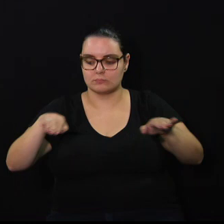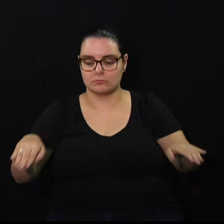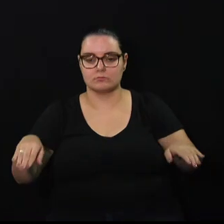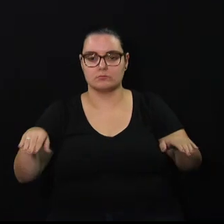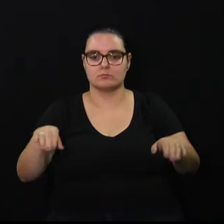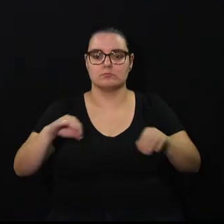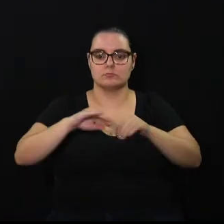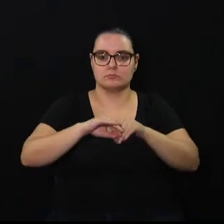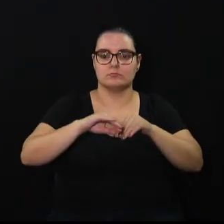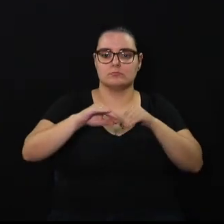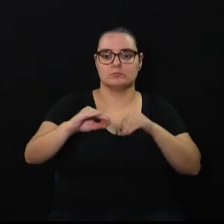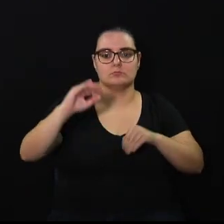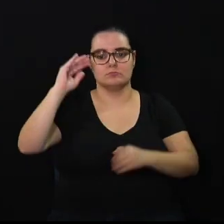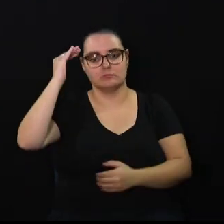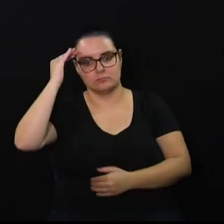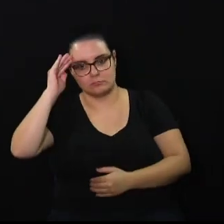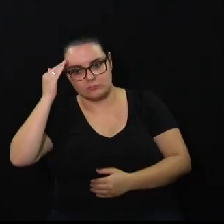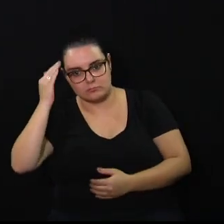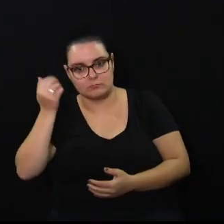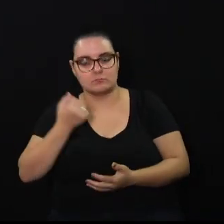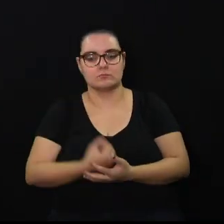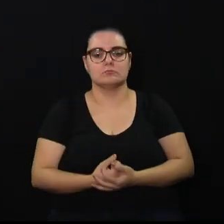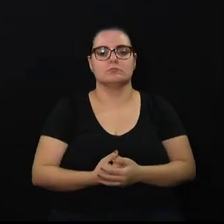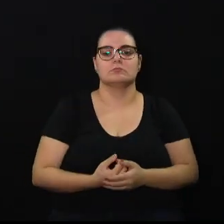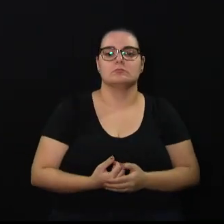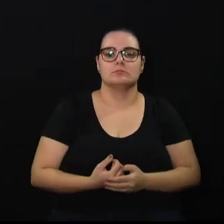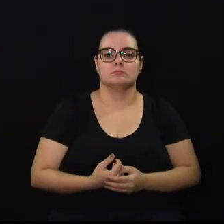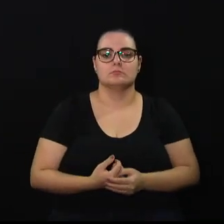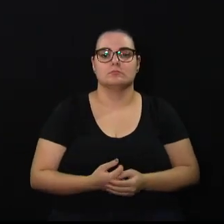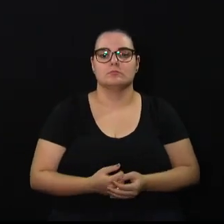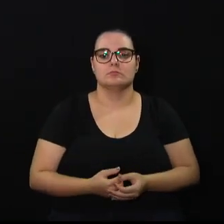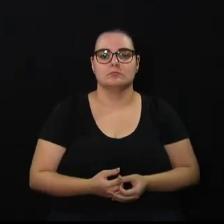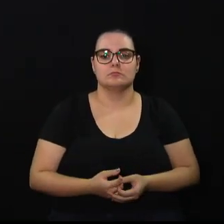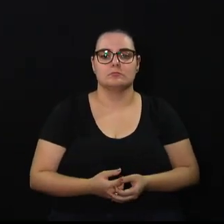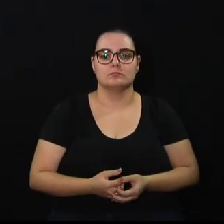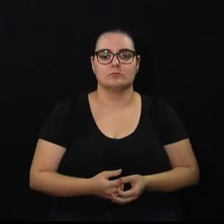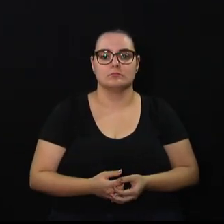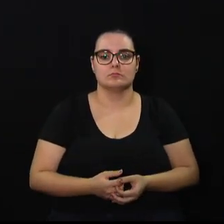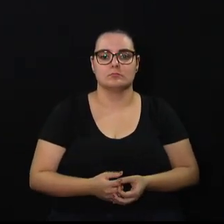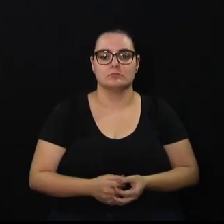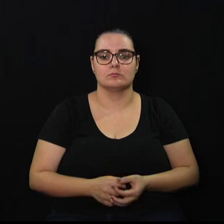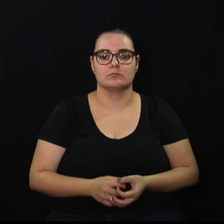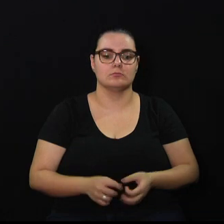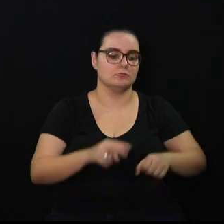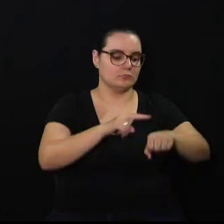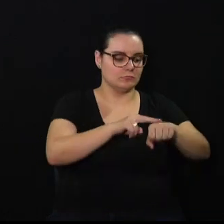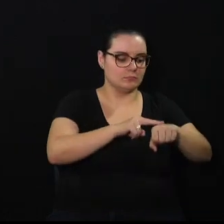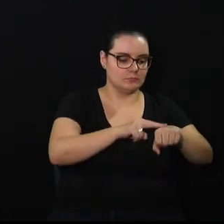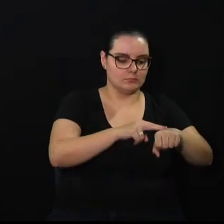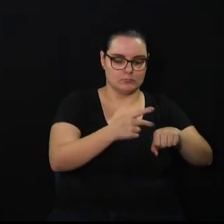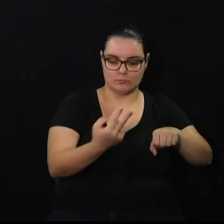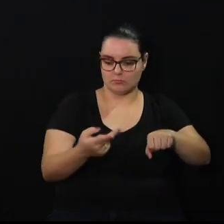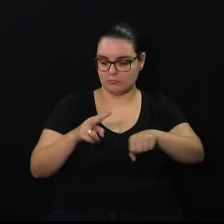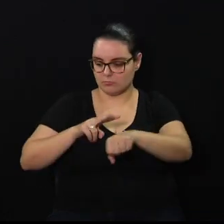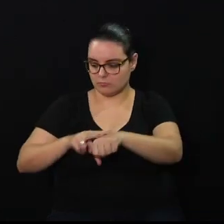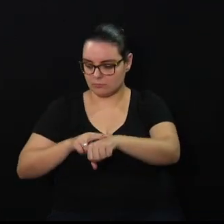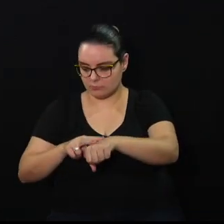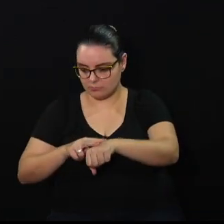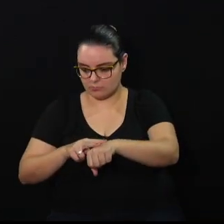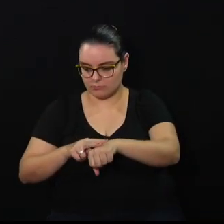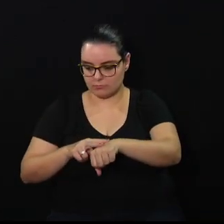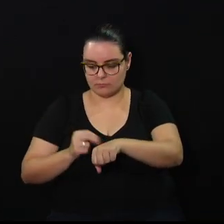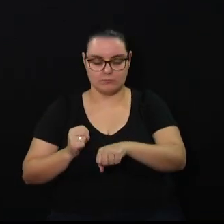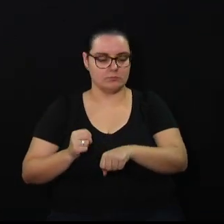discriminar a entender que o verde vai igual com o outro verde né que